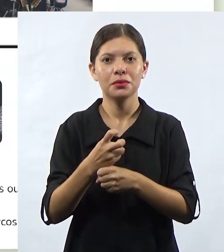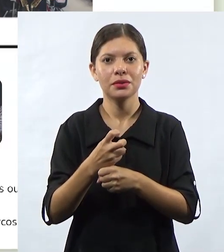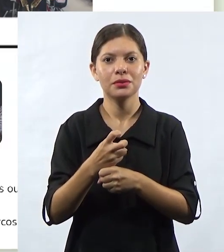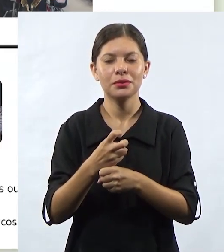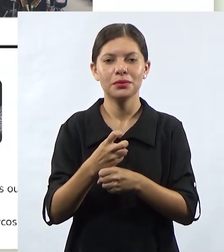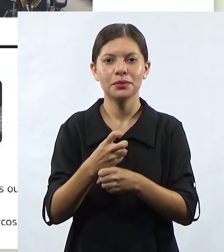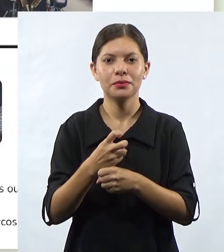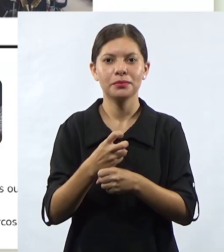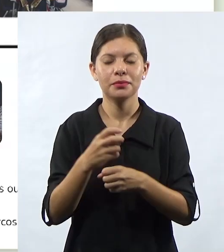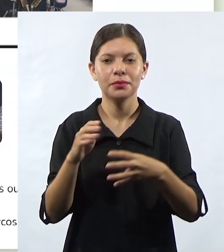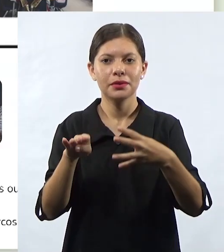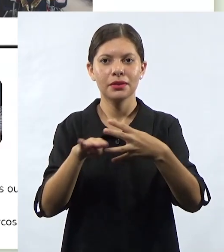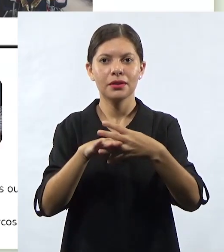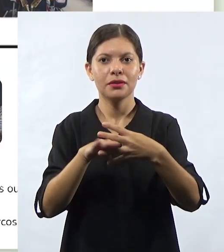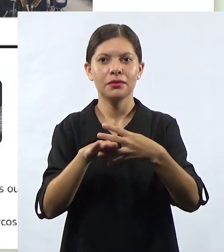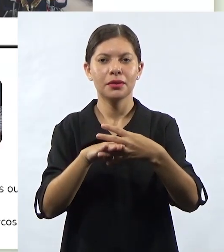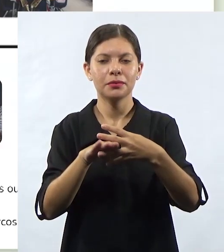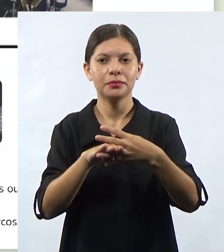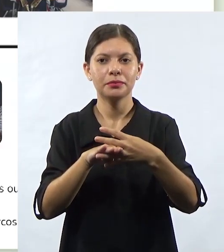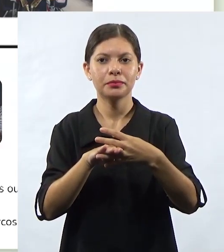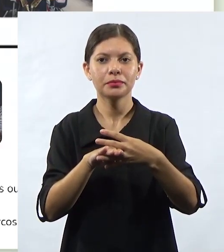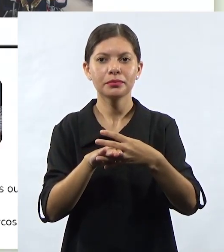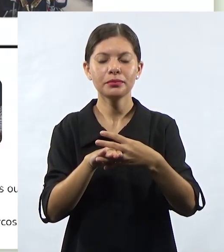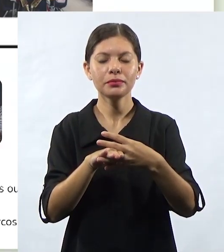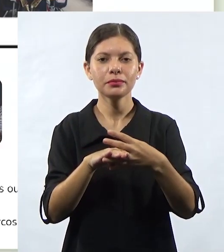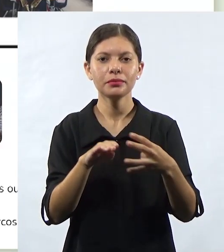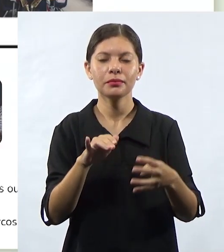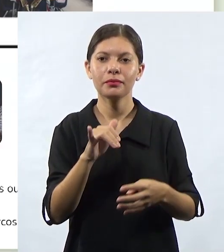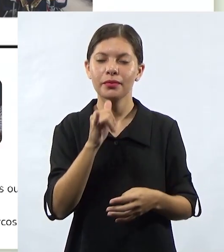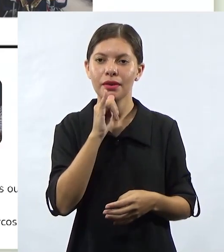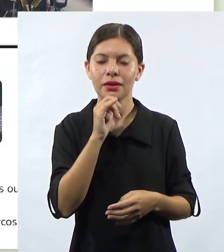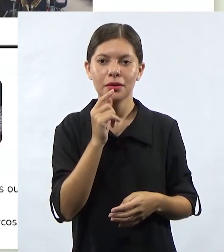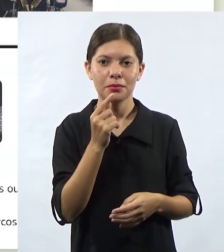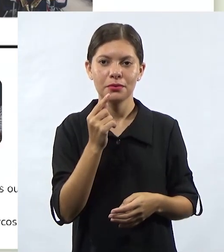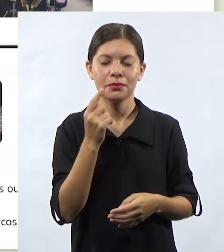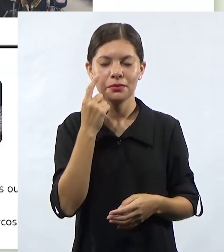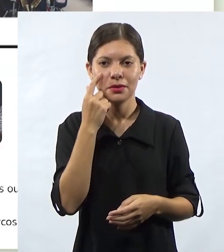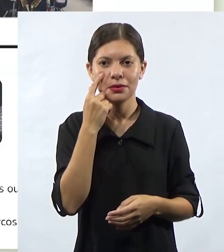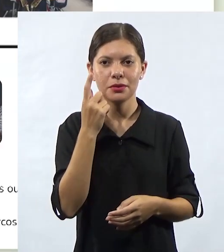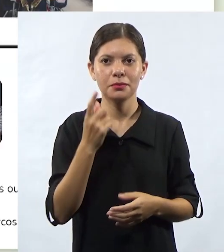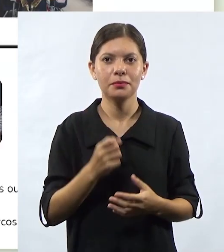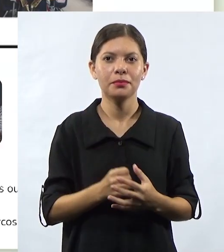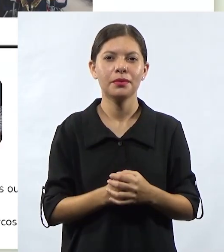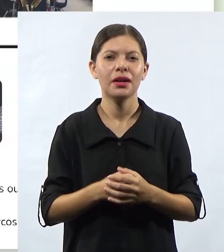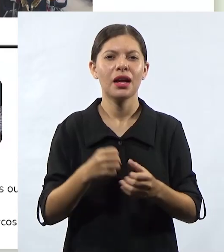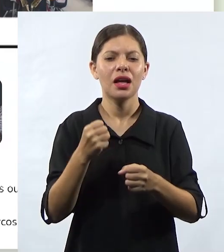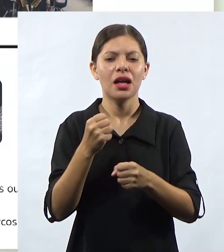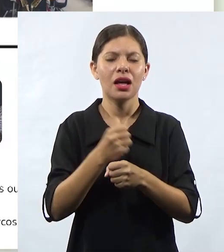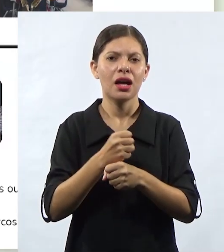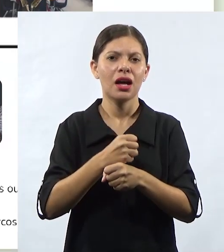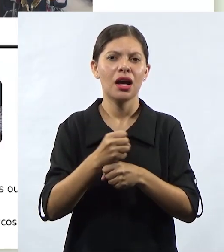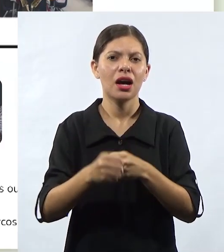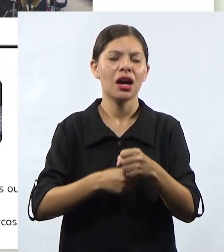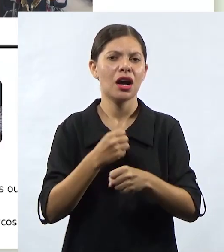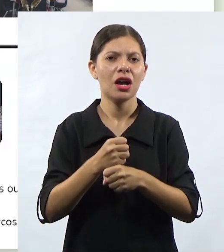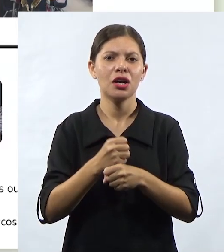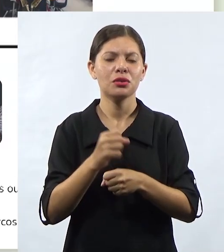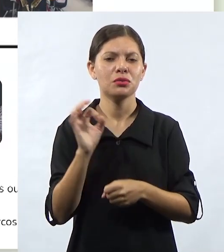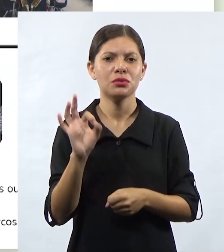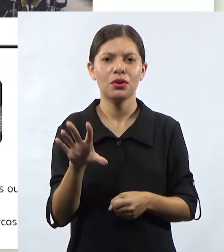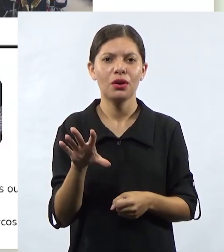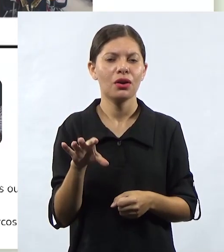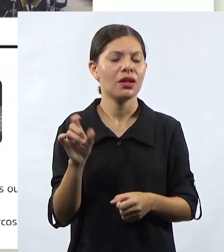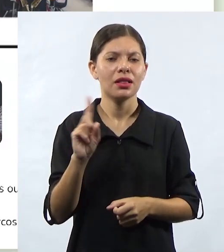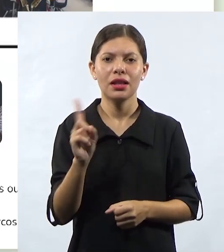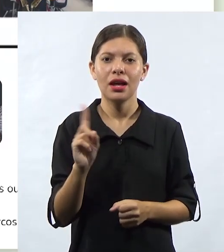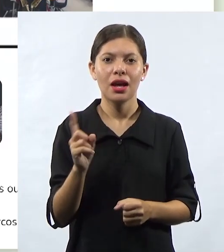1990, 1995, 2000, 2005. Ah, tem que ser ano? Não, como a gente falou, pode ser ano,